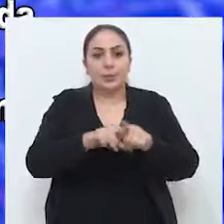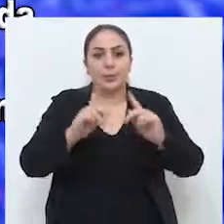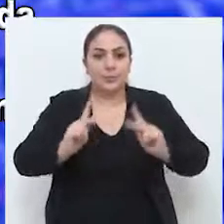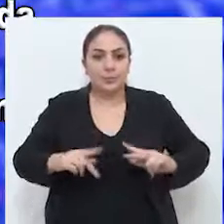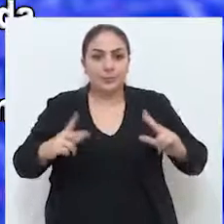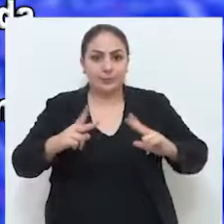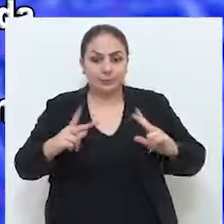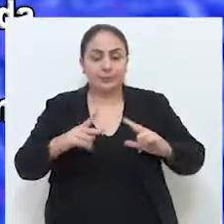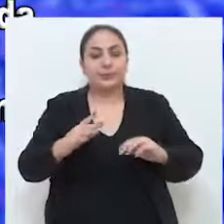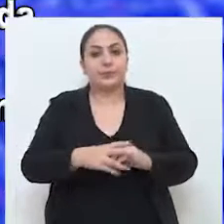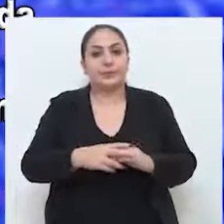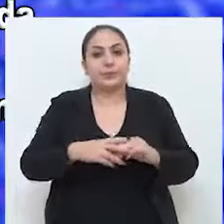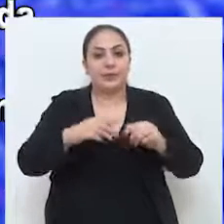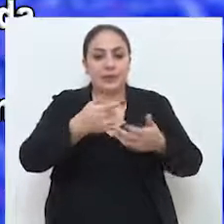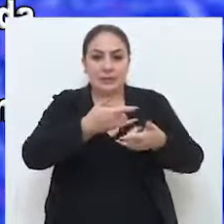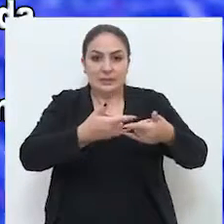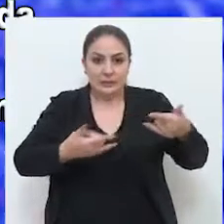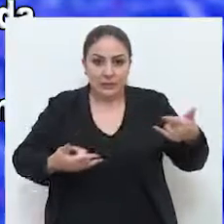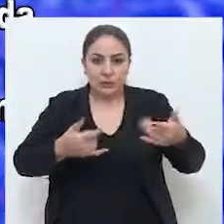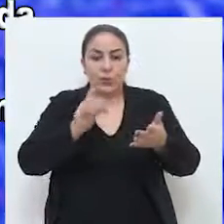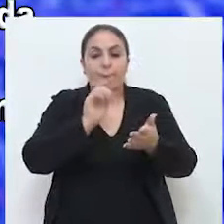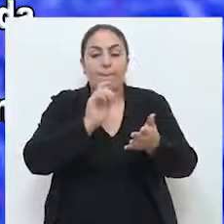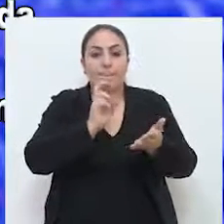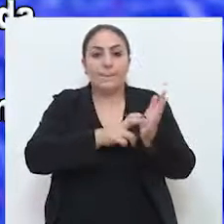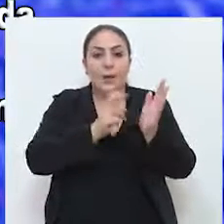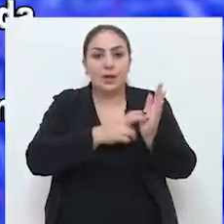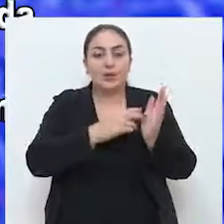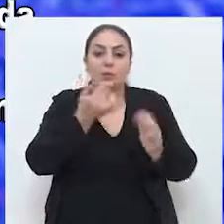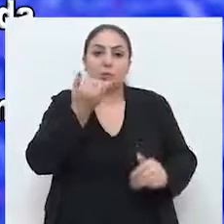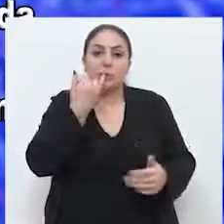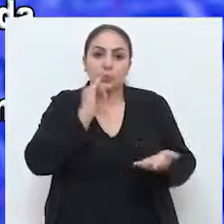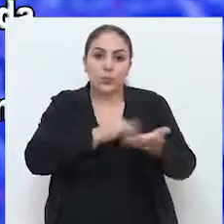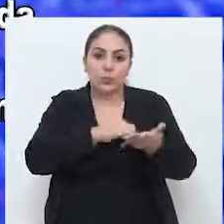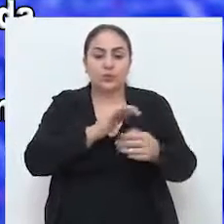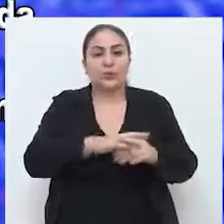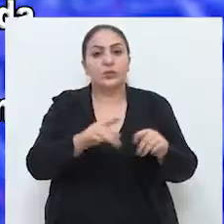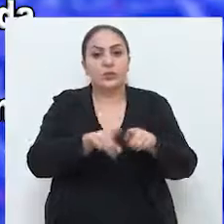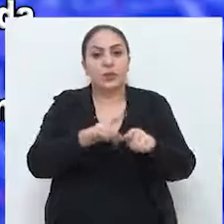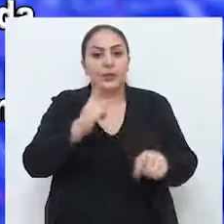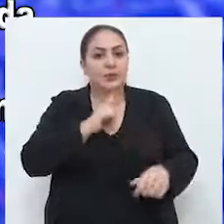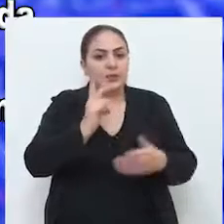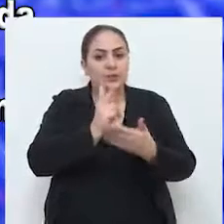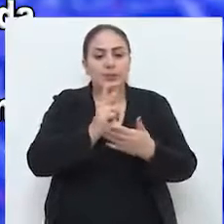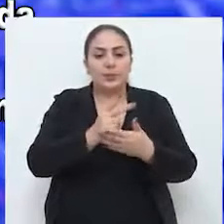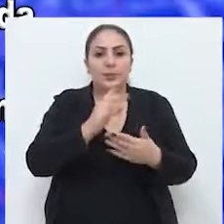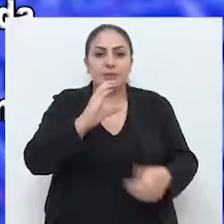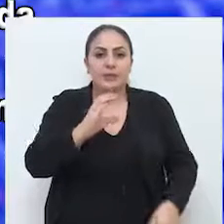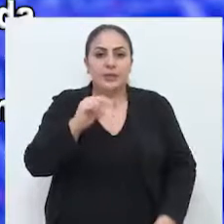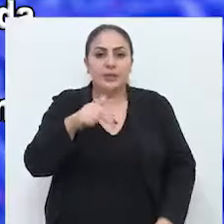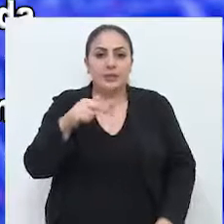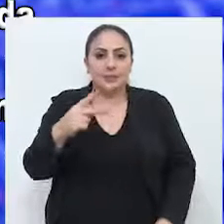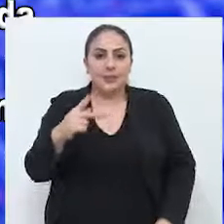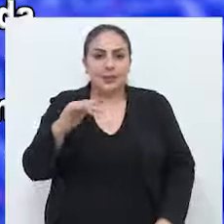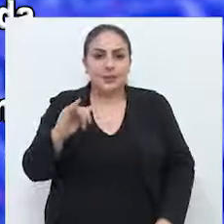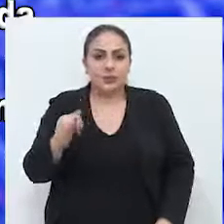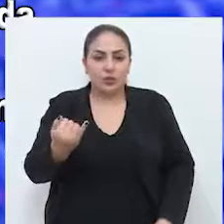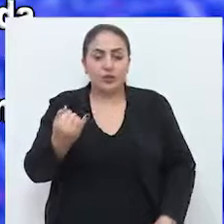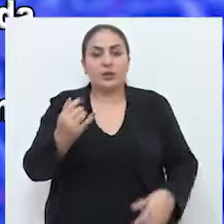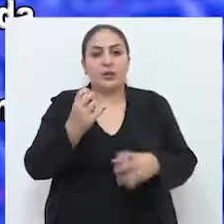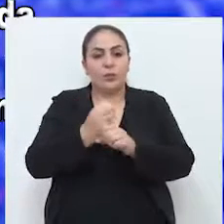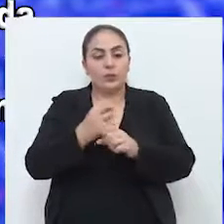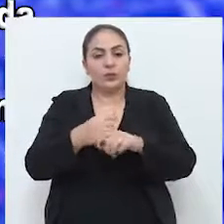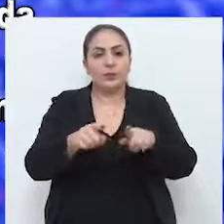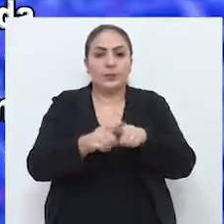emitidos à pessoa física. Extratos bancários para fins de imposto de renda, constando o CNPJ das contas